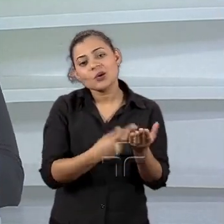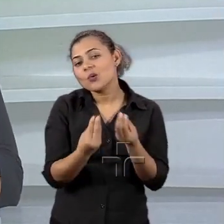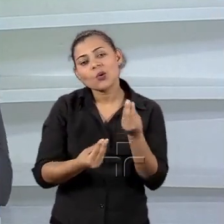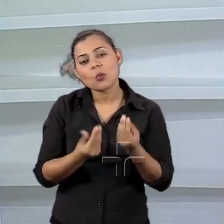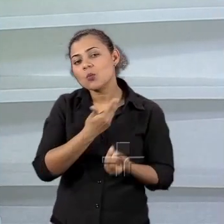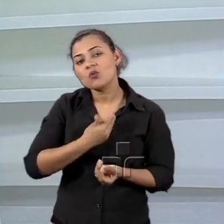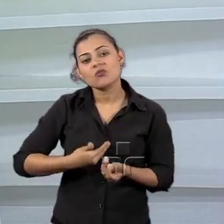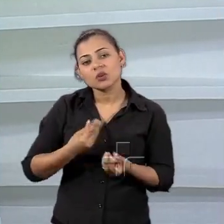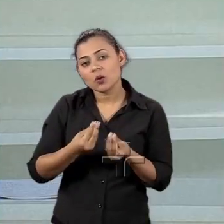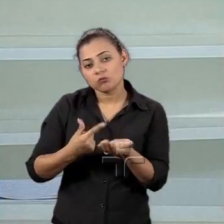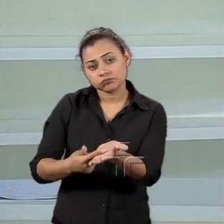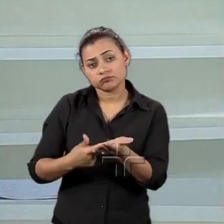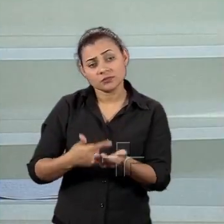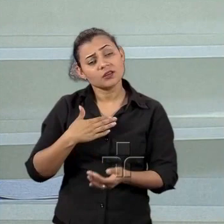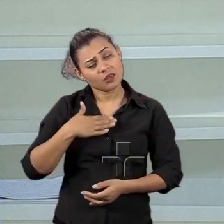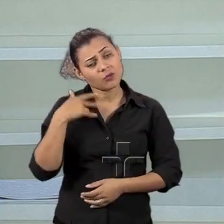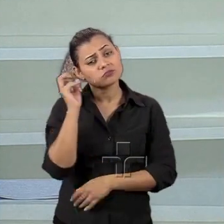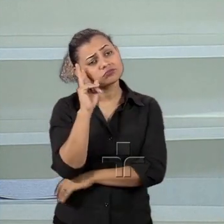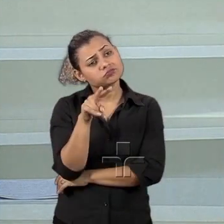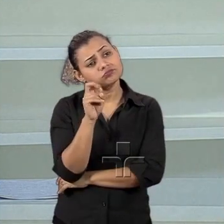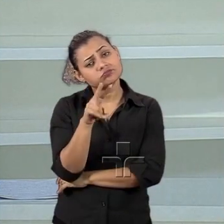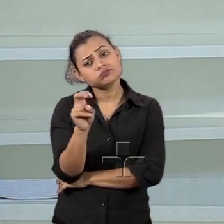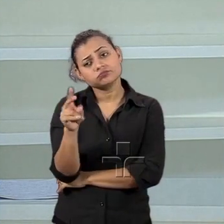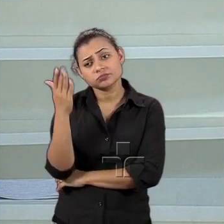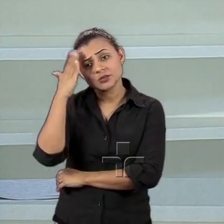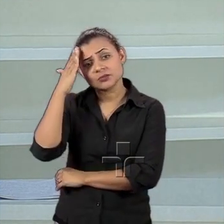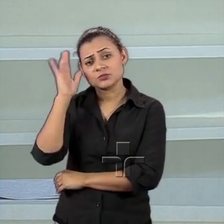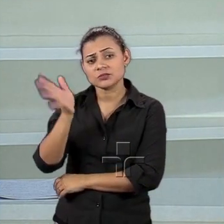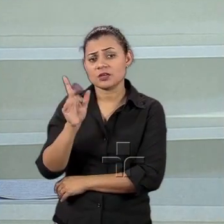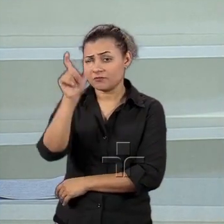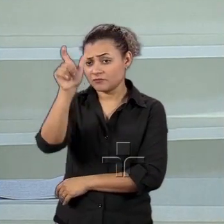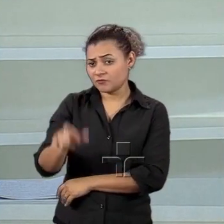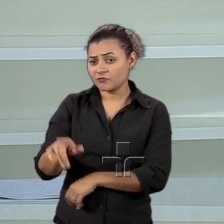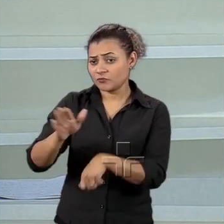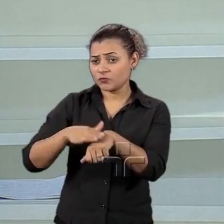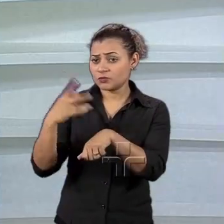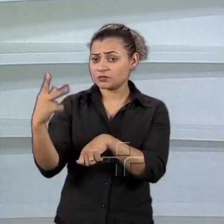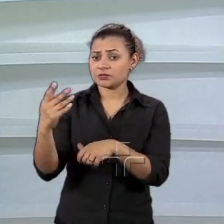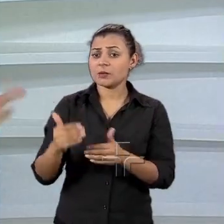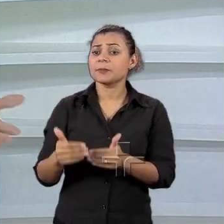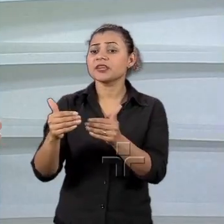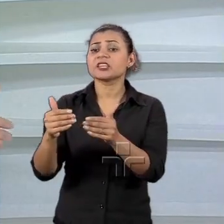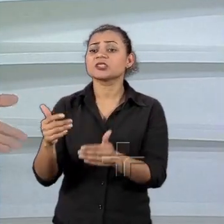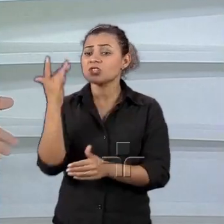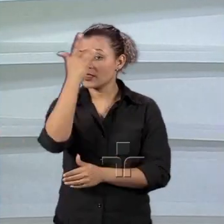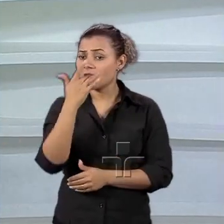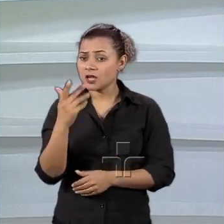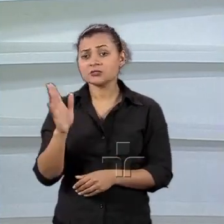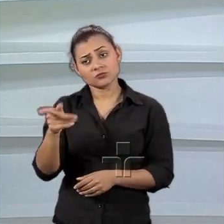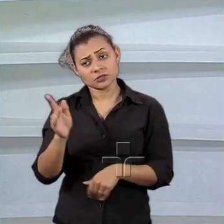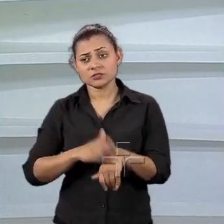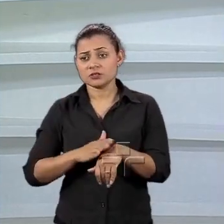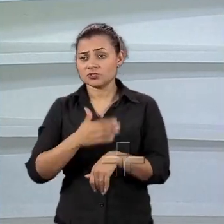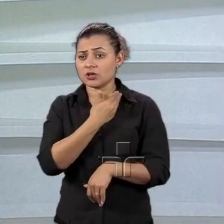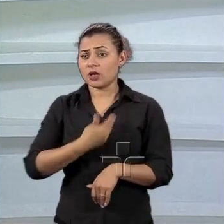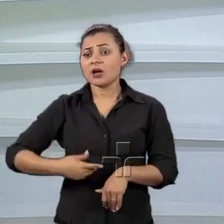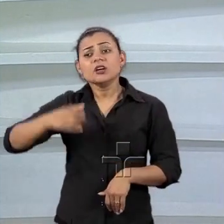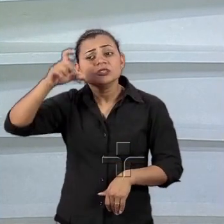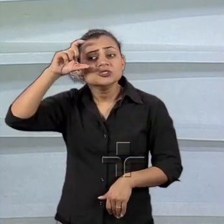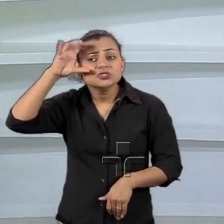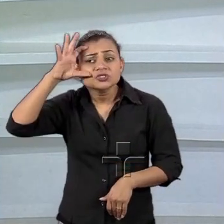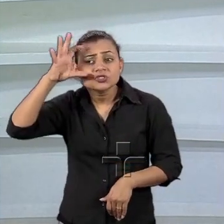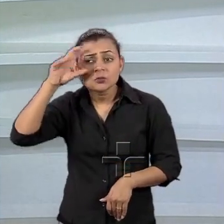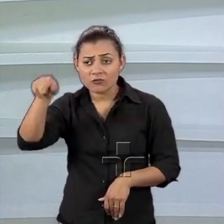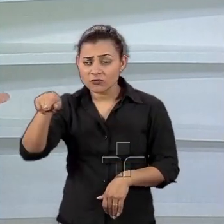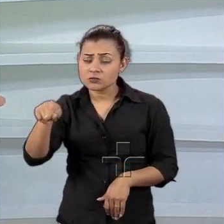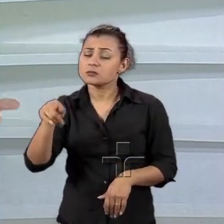novo governo. Eu tranquilamente conseguiria imaginar a senhora, talvez, ministra do Fernando Haddad, a senhora foi ministra do governo Dilma, ou a